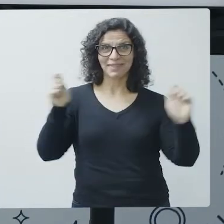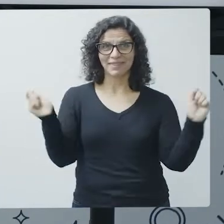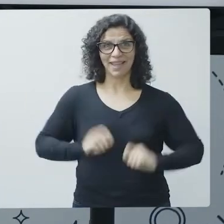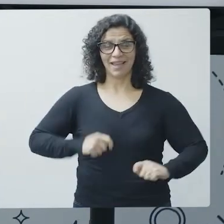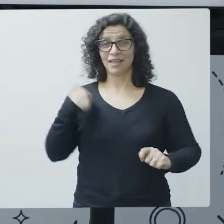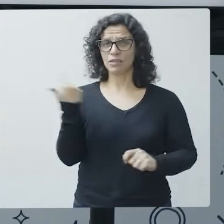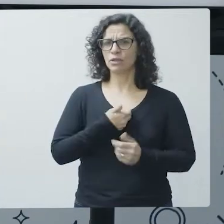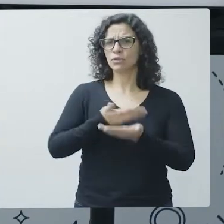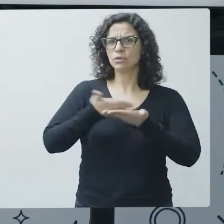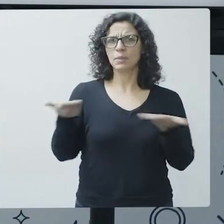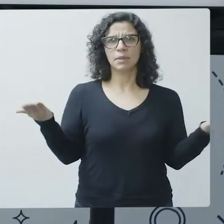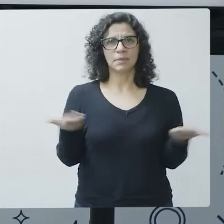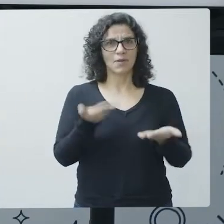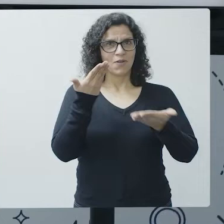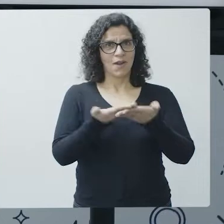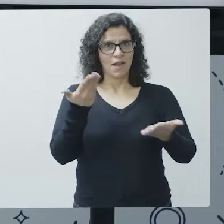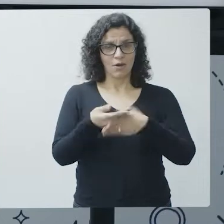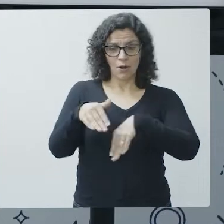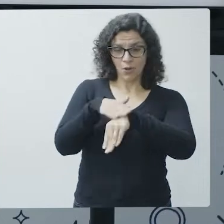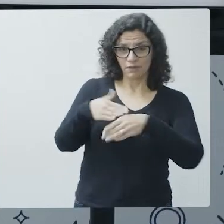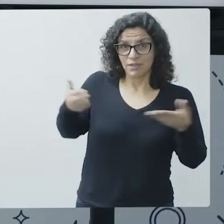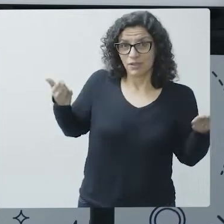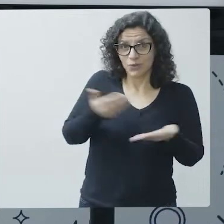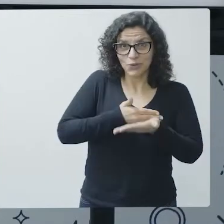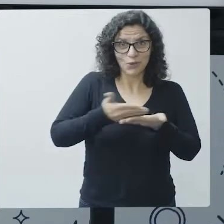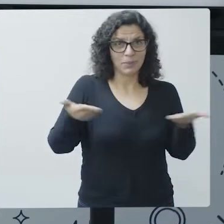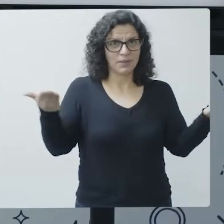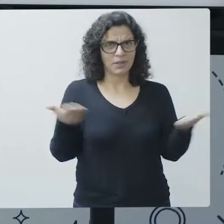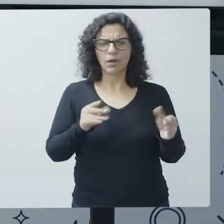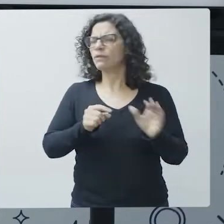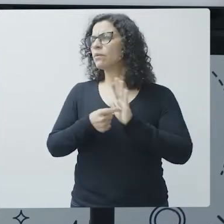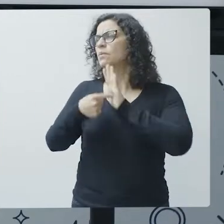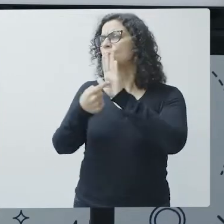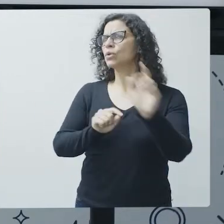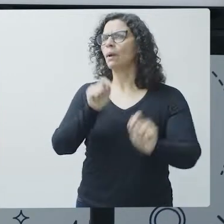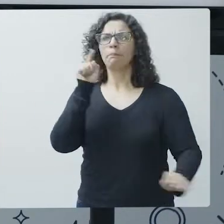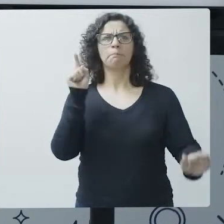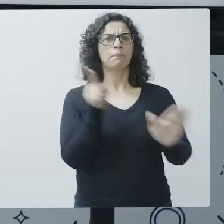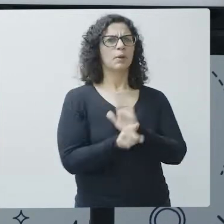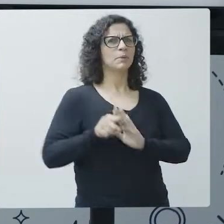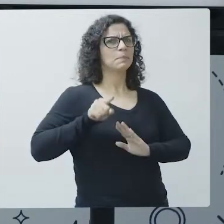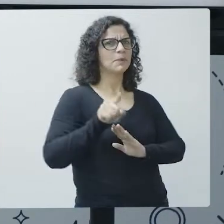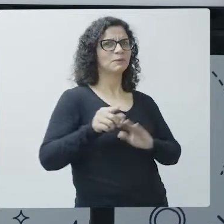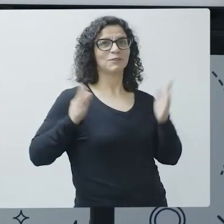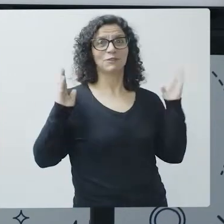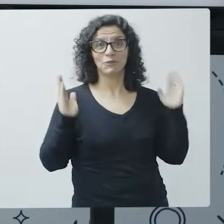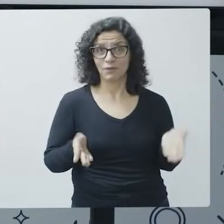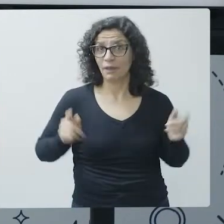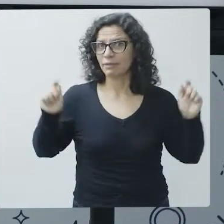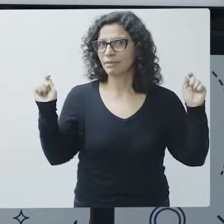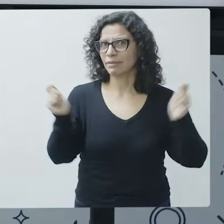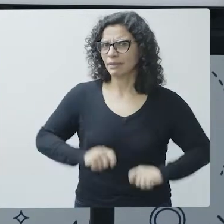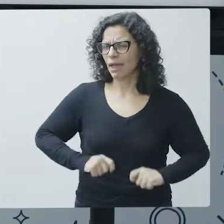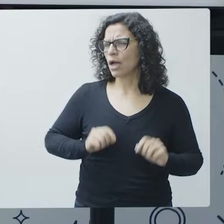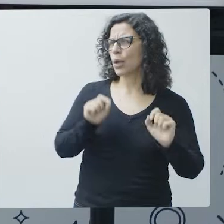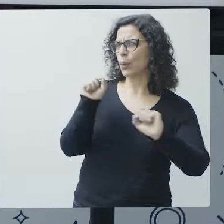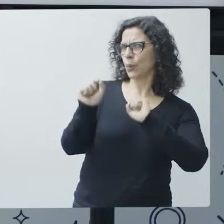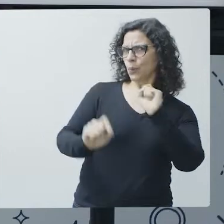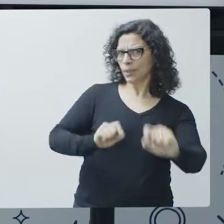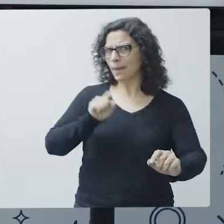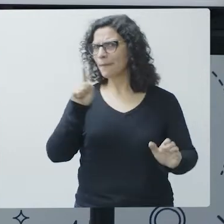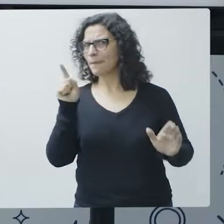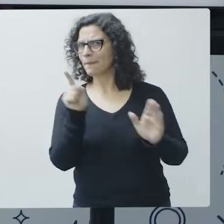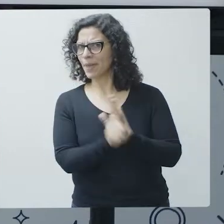para nós iniciarmos a nossa conversa de hoje, eu já trago uma pergunta para vocês, que pode ser